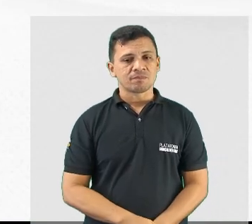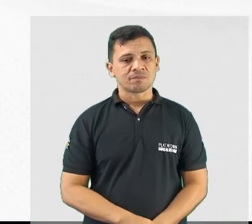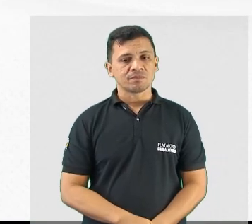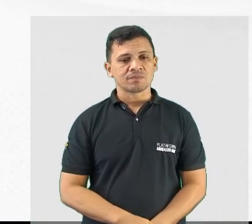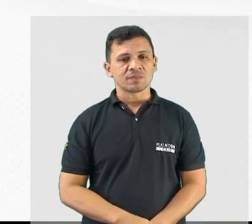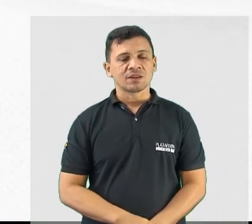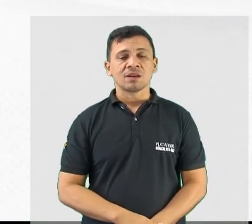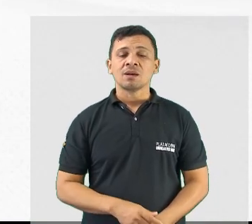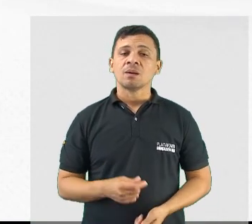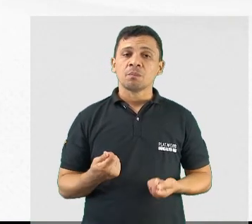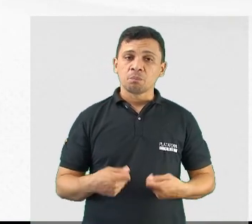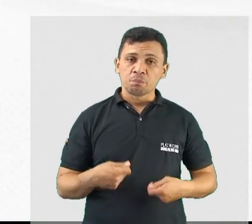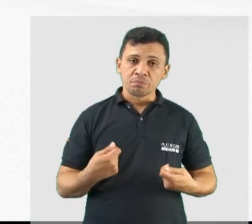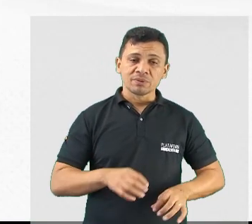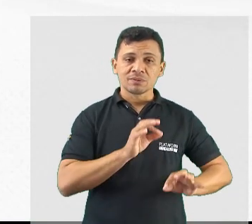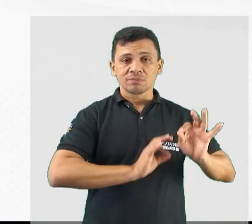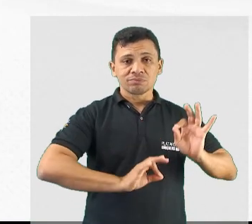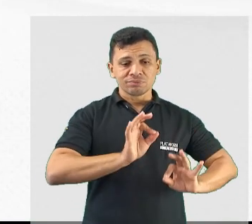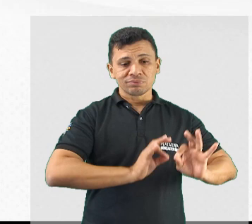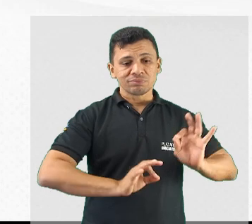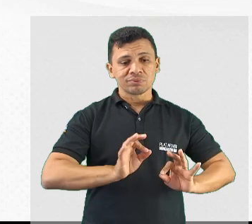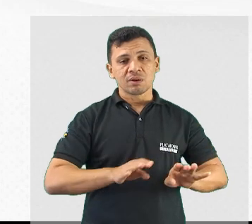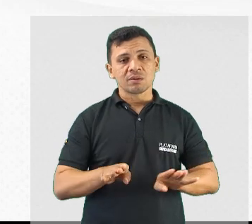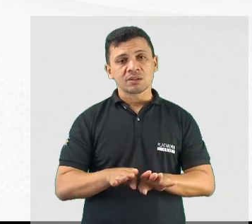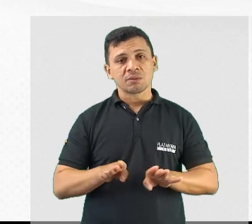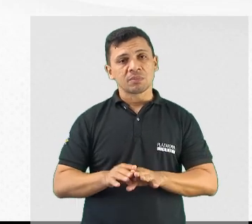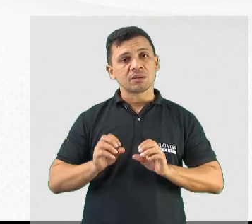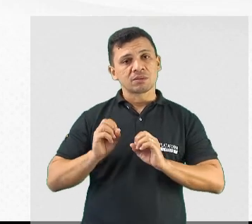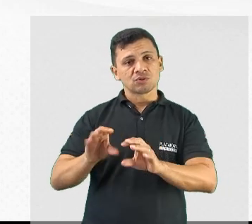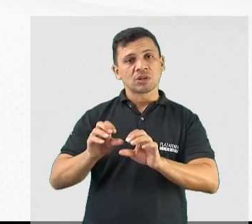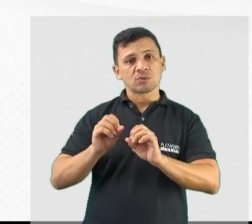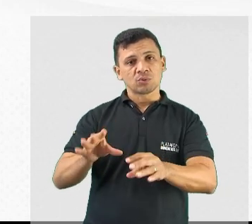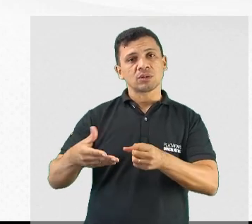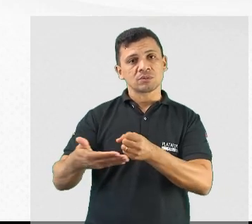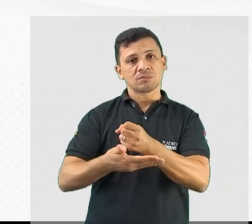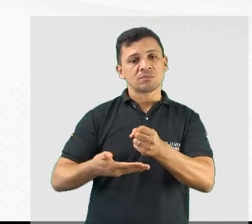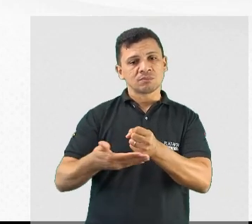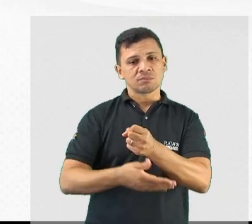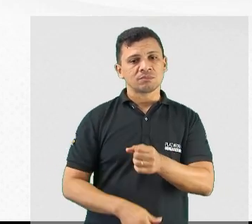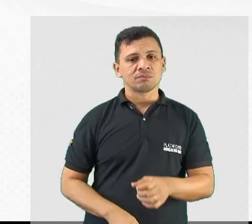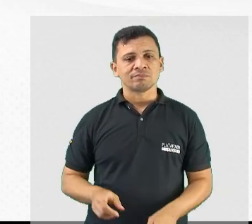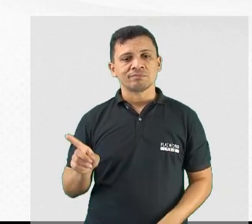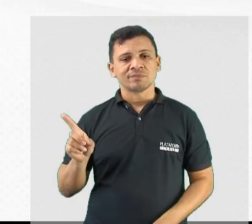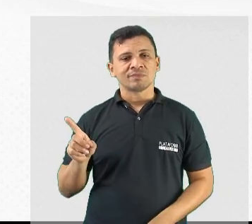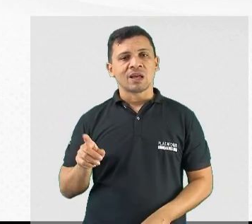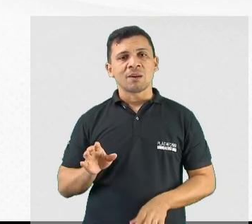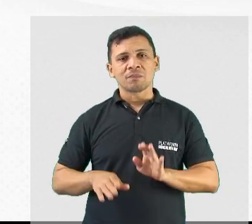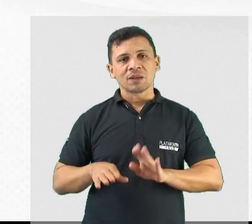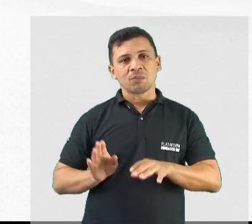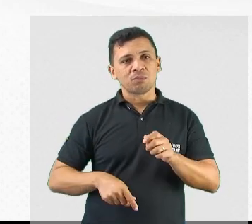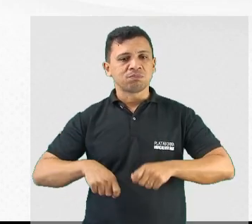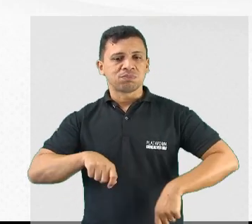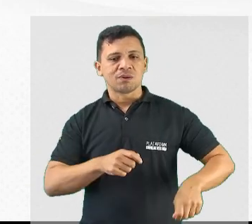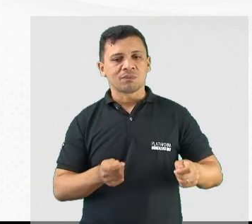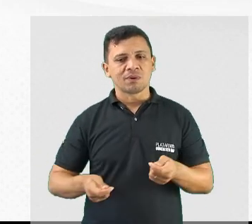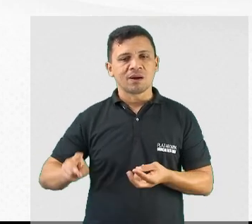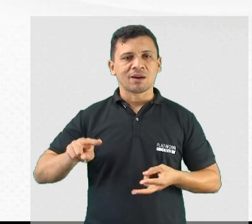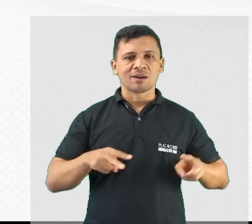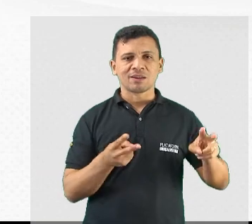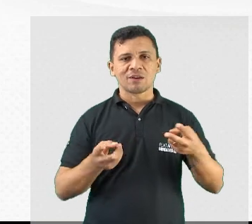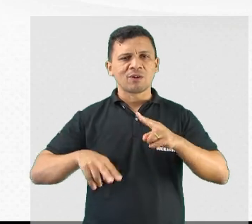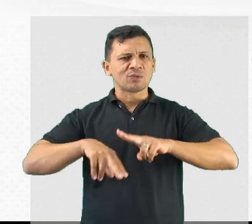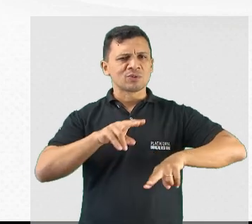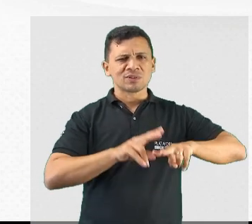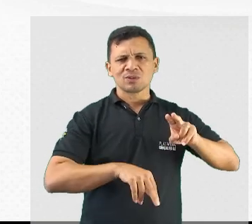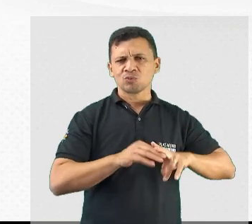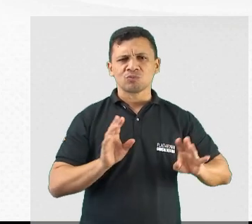processo de desconstrução e educação básica. Tambor de crioula, carnaval, São João, aqui no